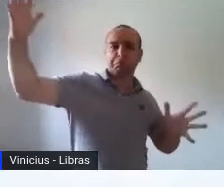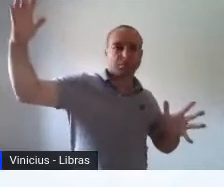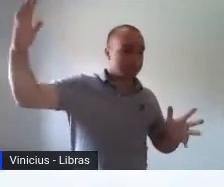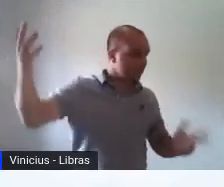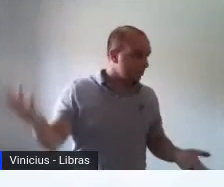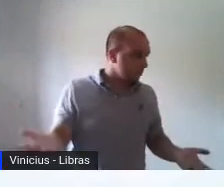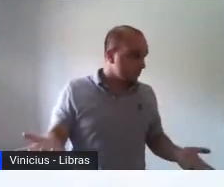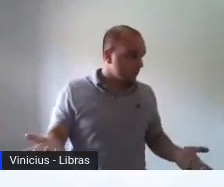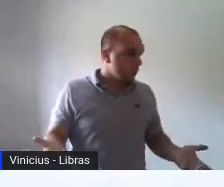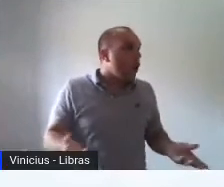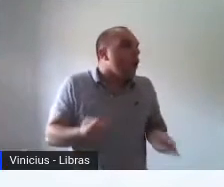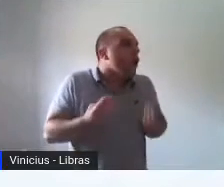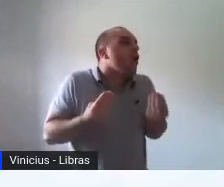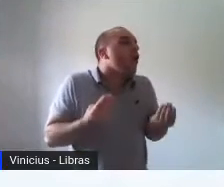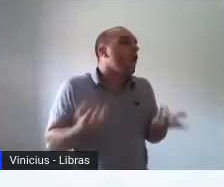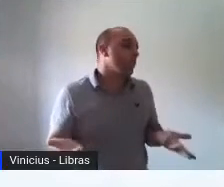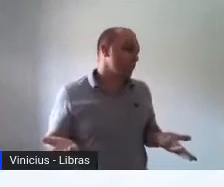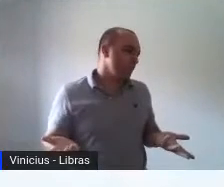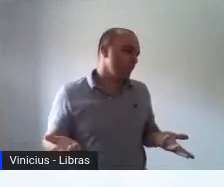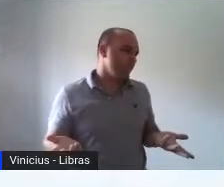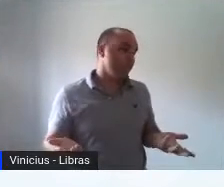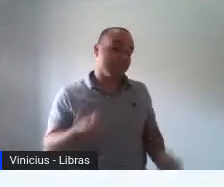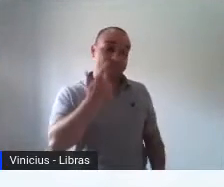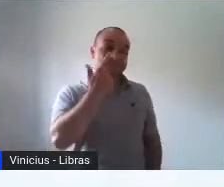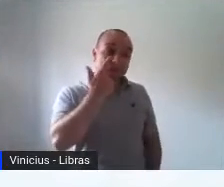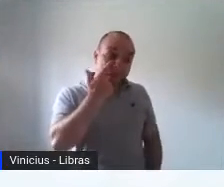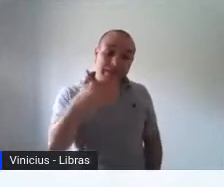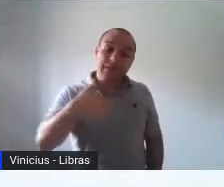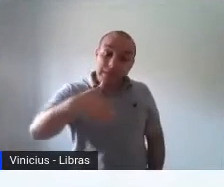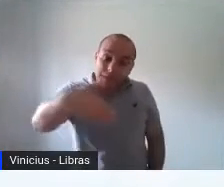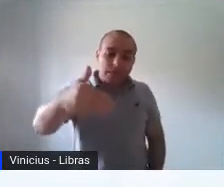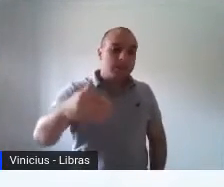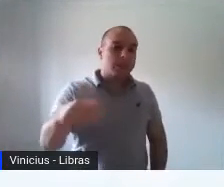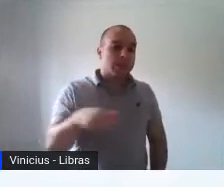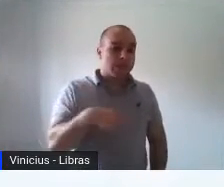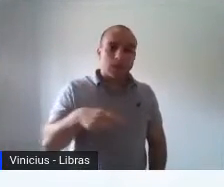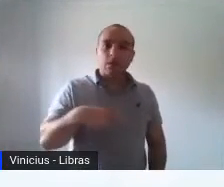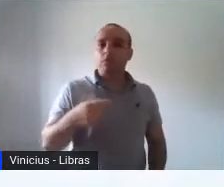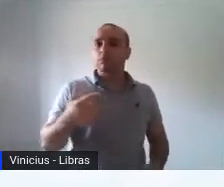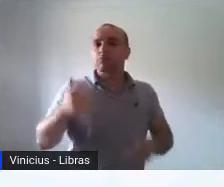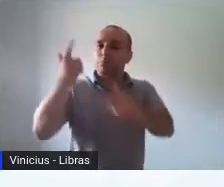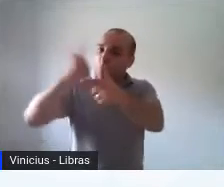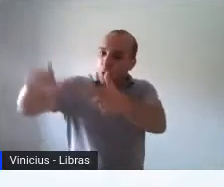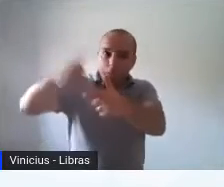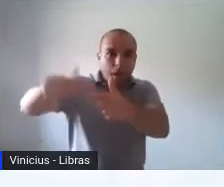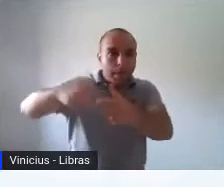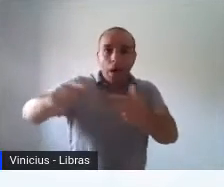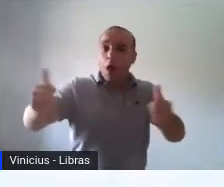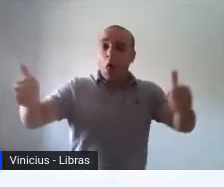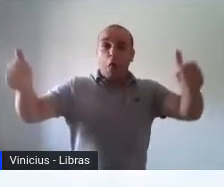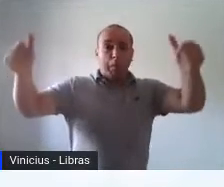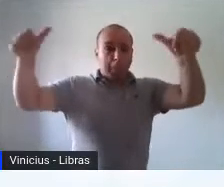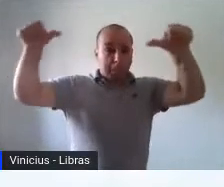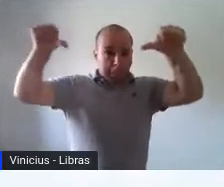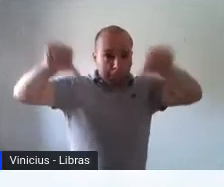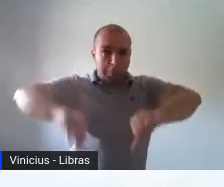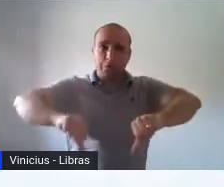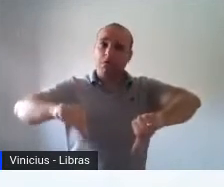elas tomem postura, né? Que vejam o tamanho desse país, né? Que a gente possa novamente